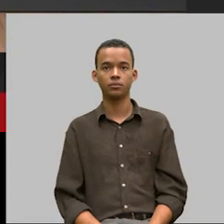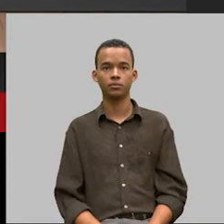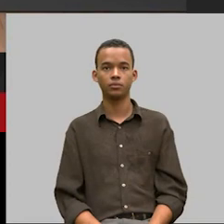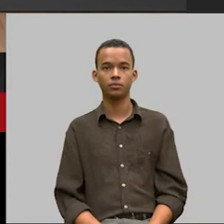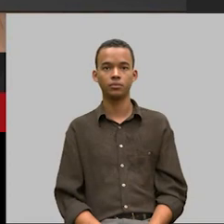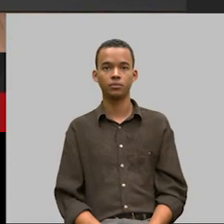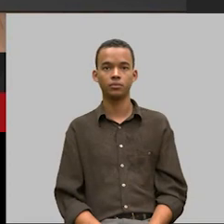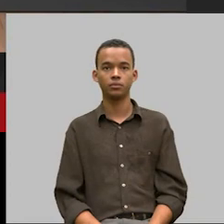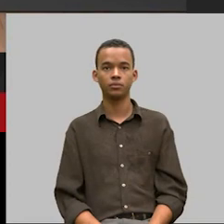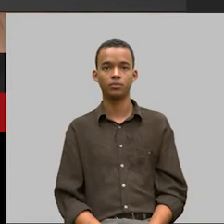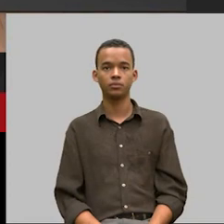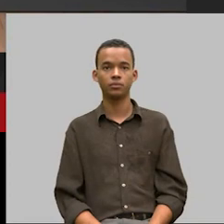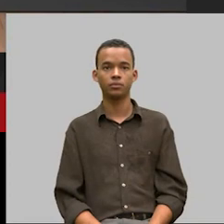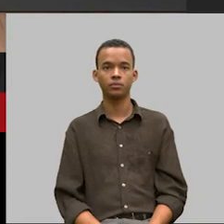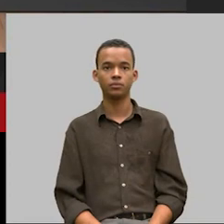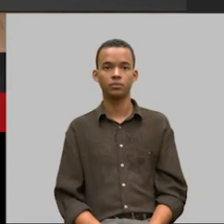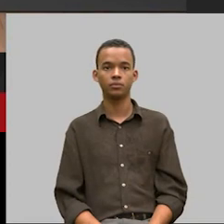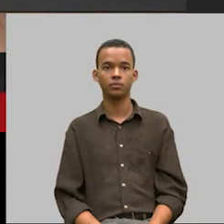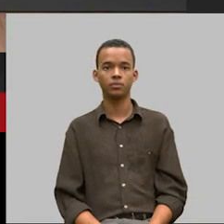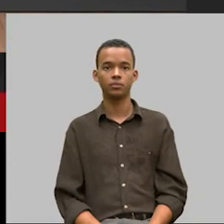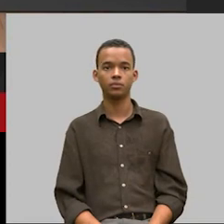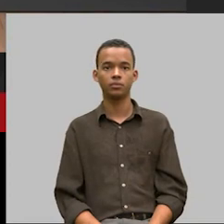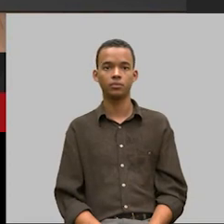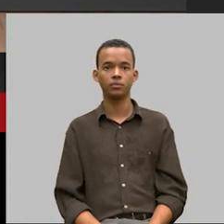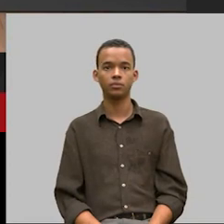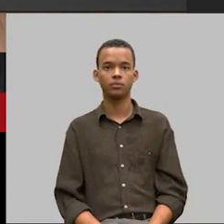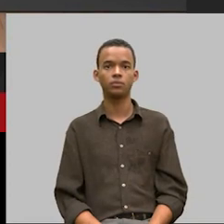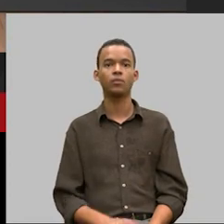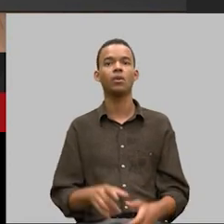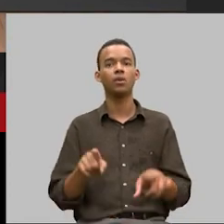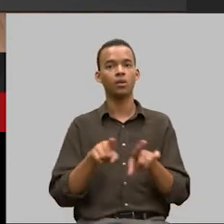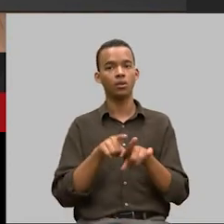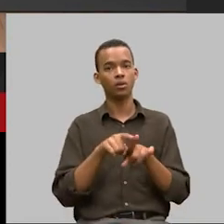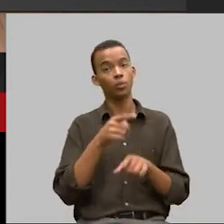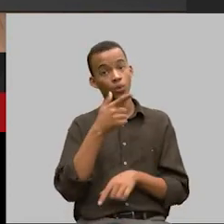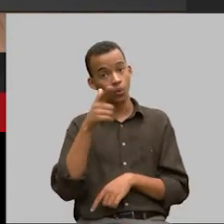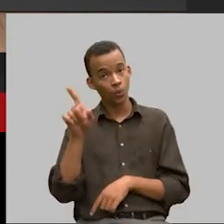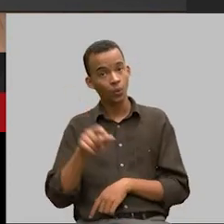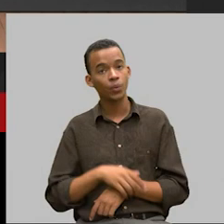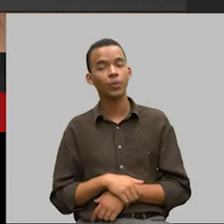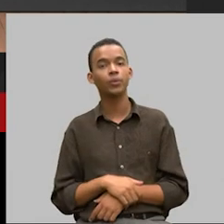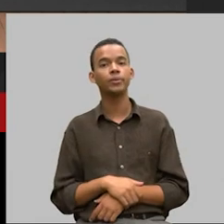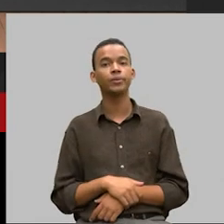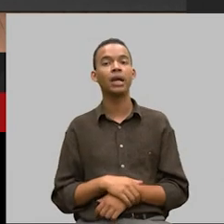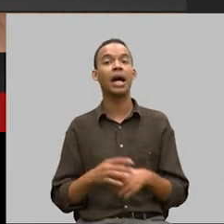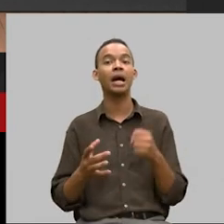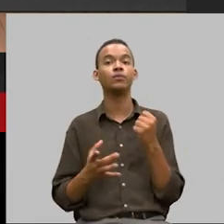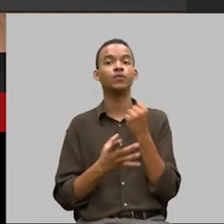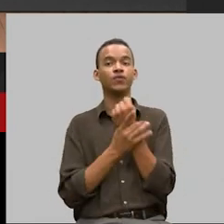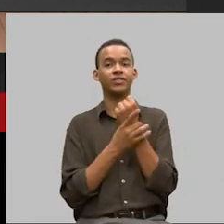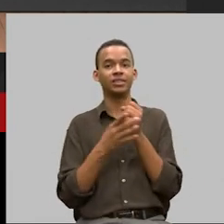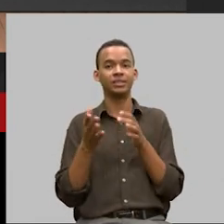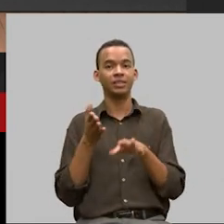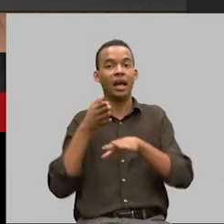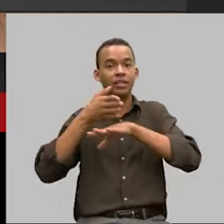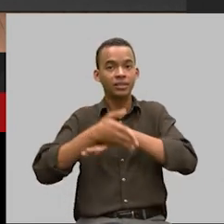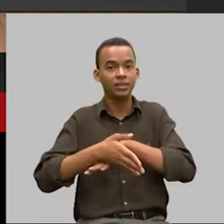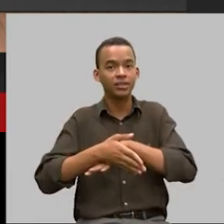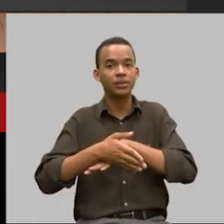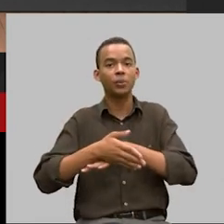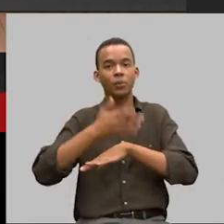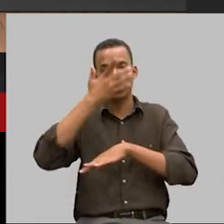eh olha lá ó assegurar o acesso e condições para permanência e aprendizagem a gente já viu isso